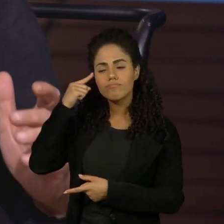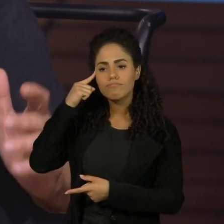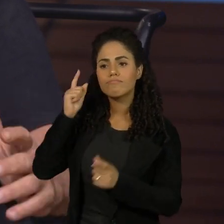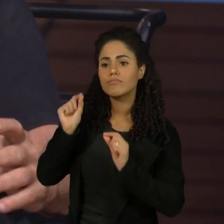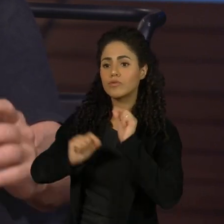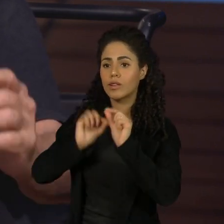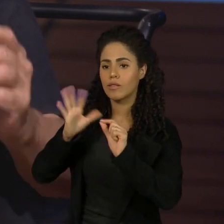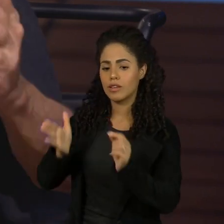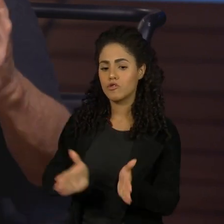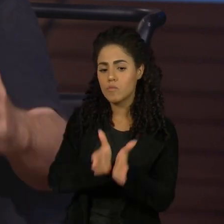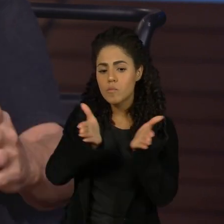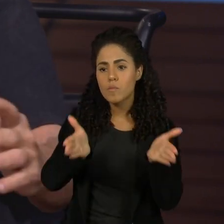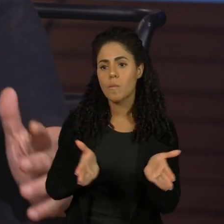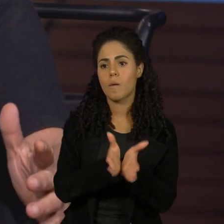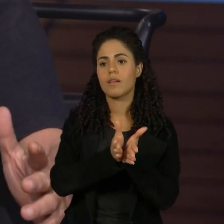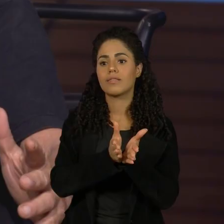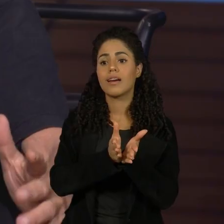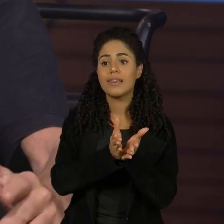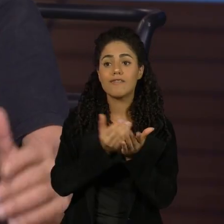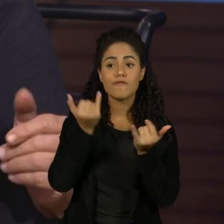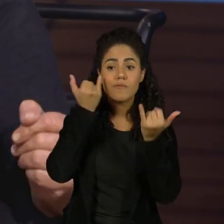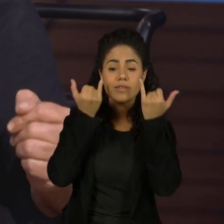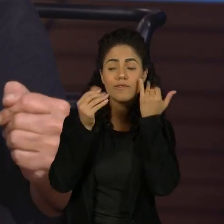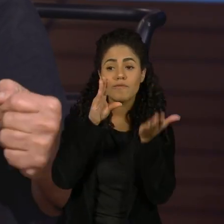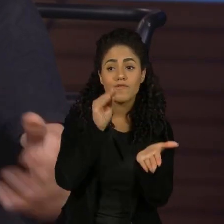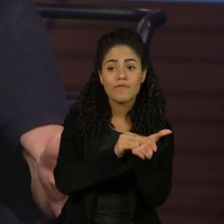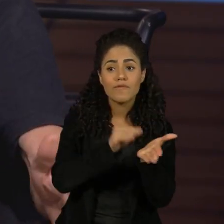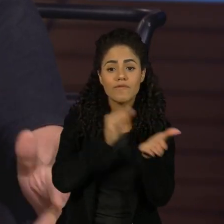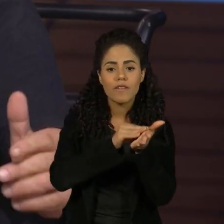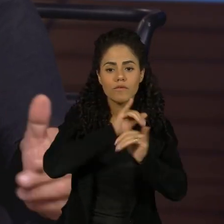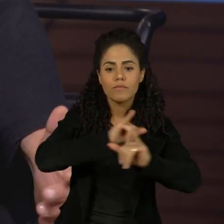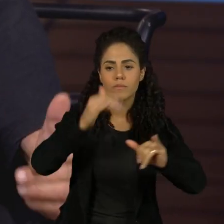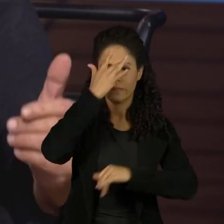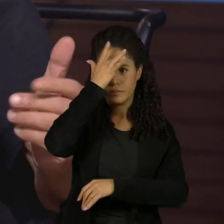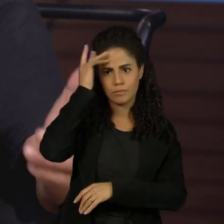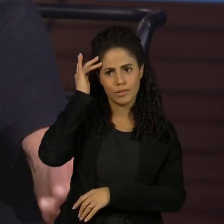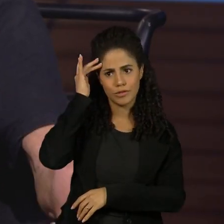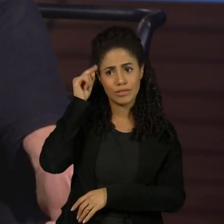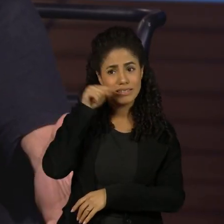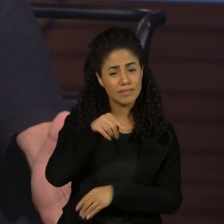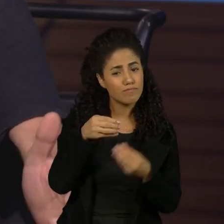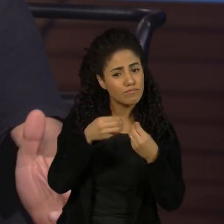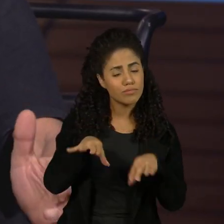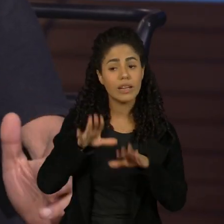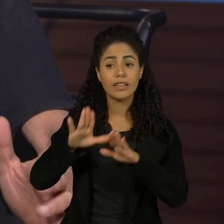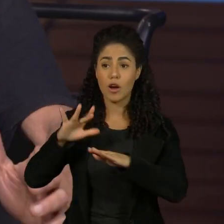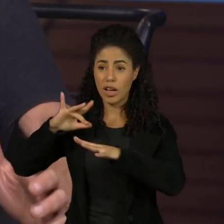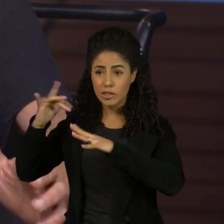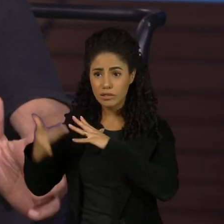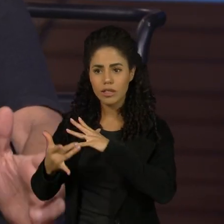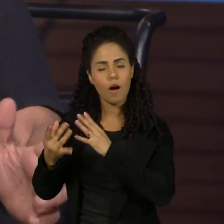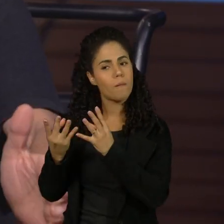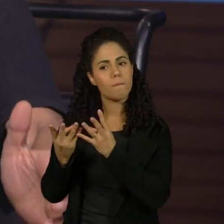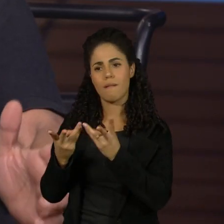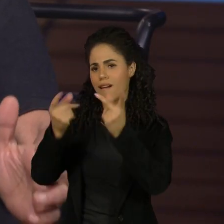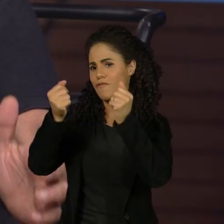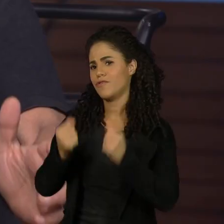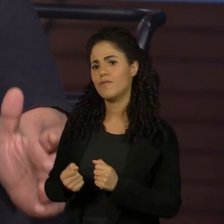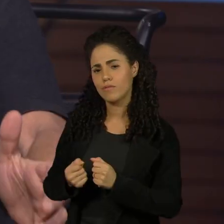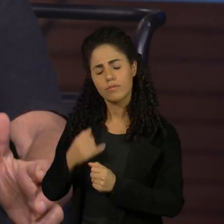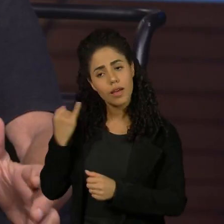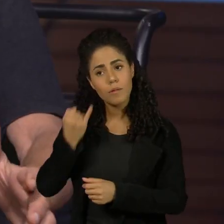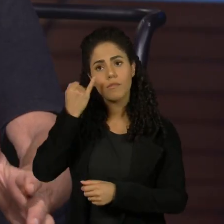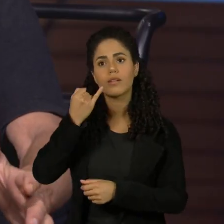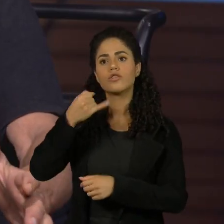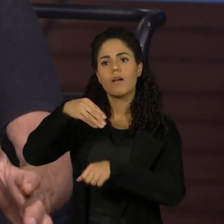de pobreza e de falta de informação no país que prejudicam muito isso. Para isso, as redes sociais são maravilhosas. Elas é um ponto que a gente bate